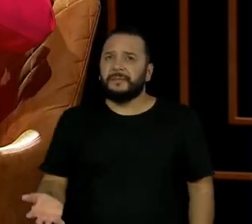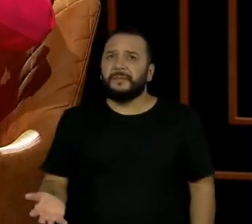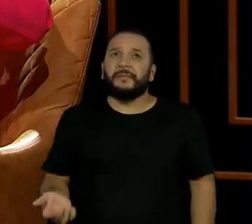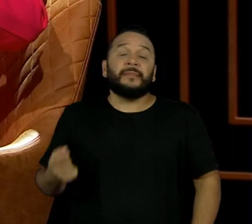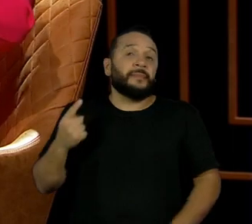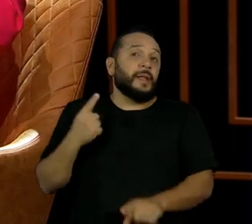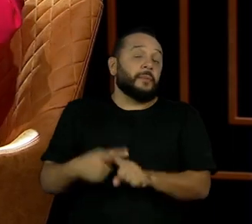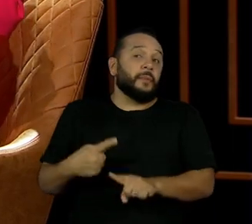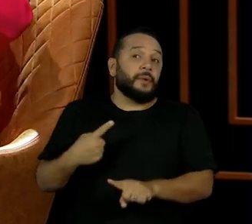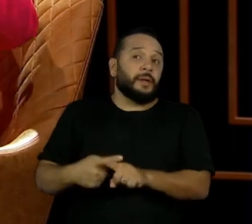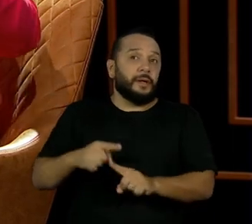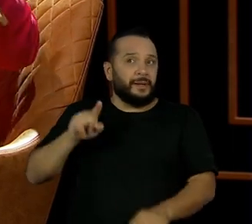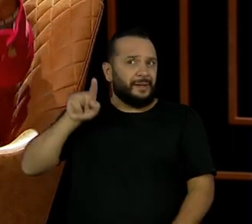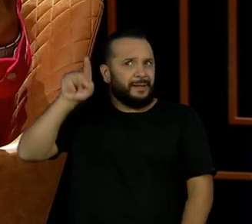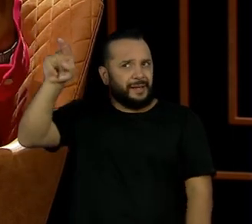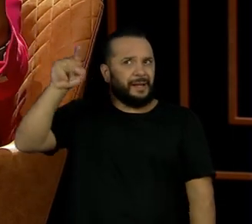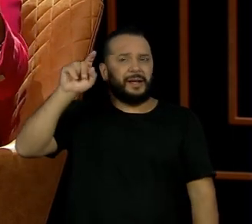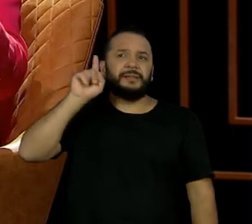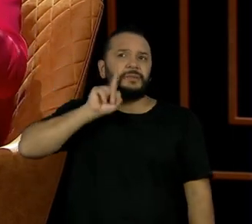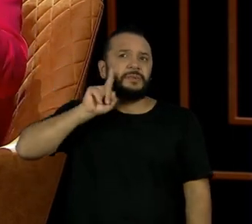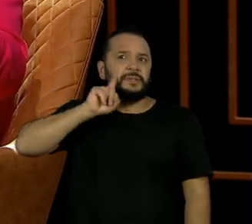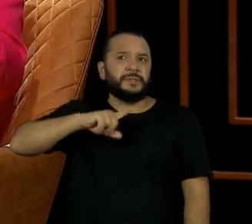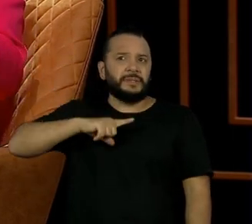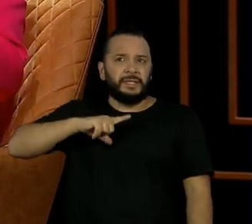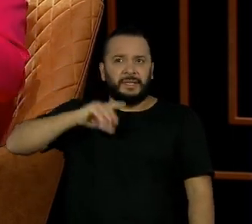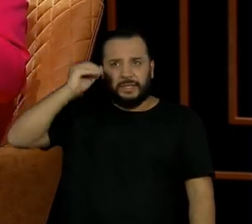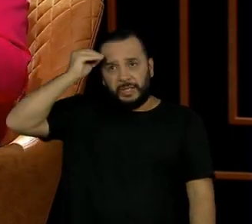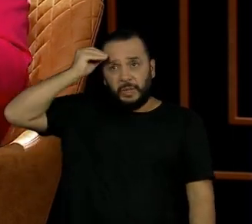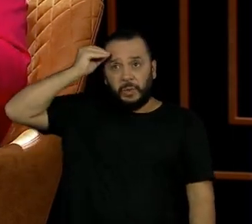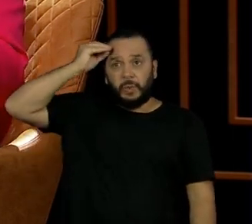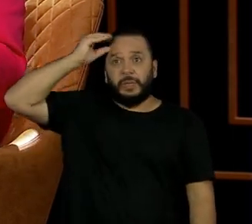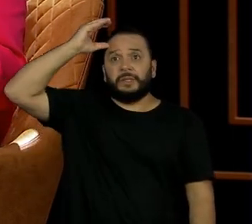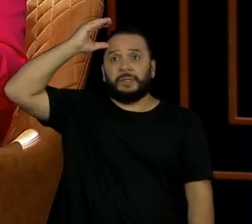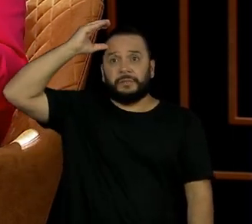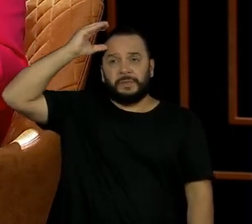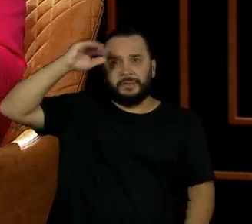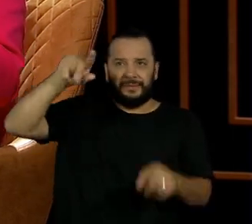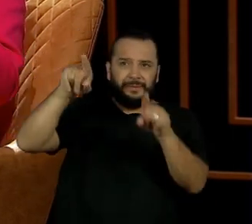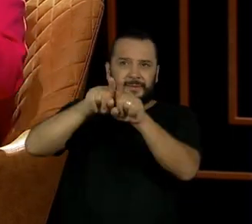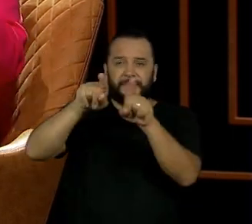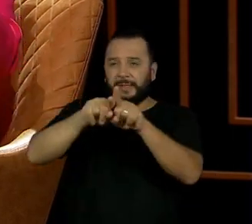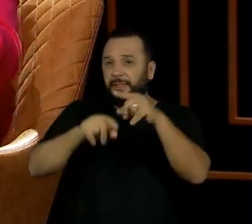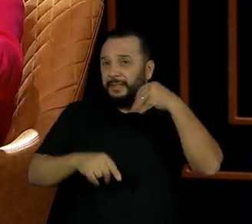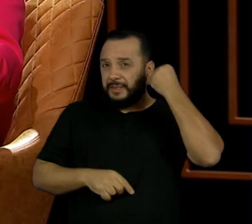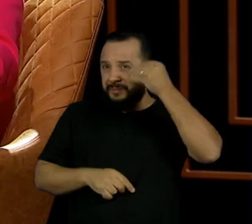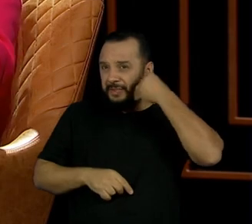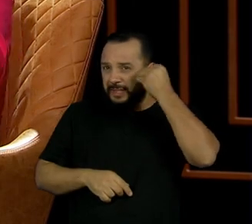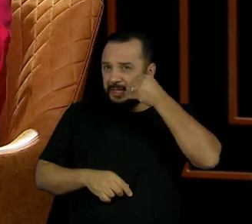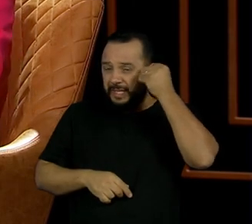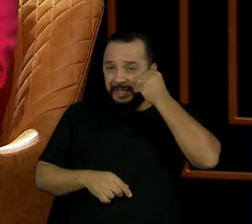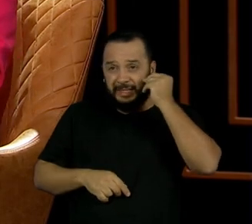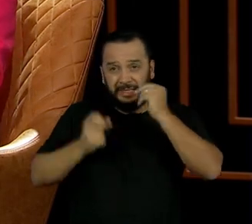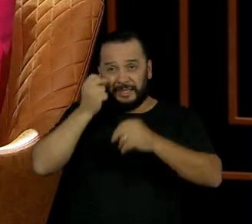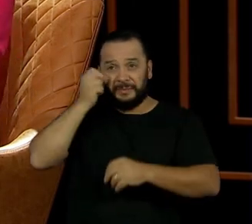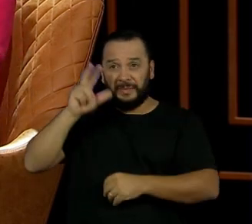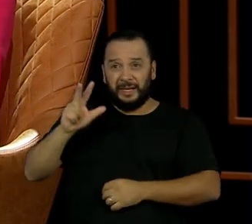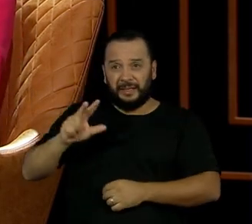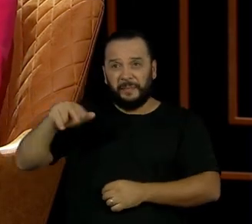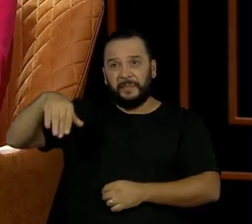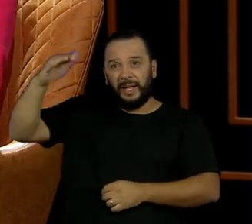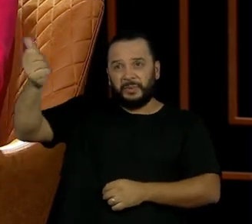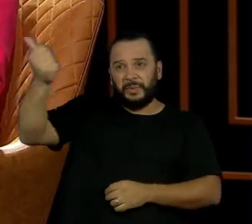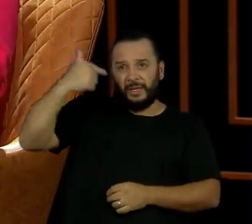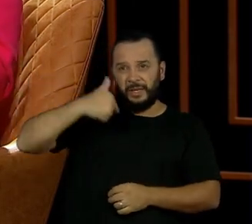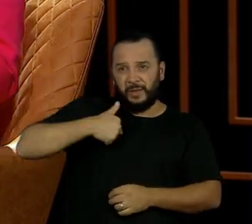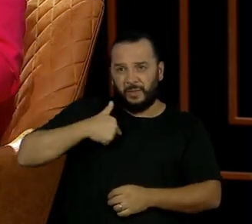têm um conhecimento e uma vivência e uma expertise maior do que a minha para